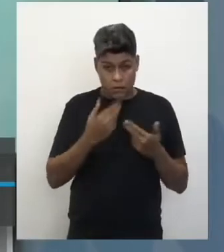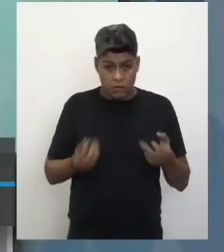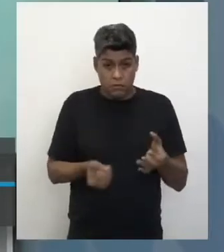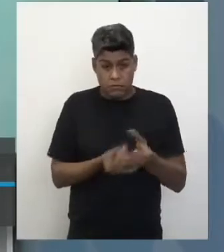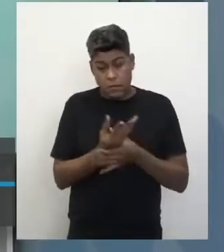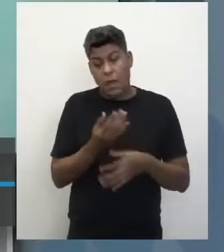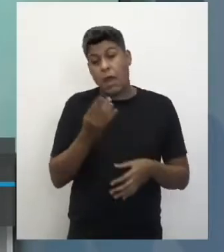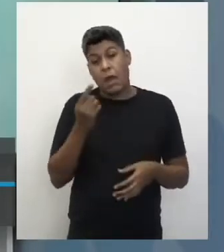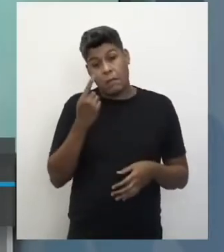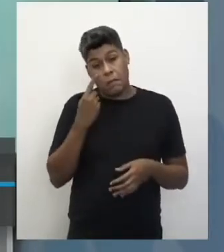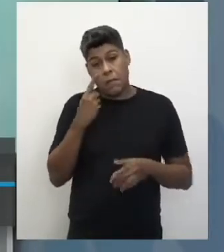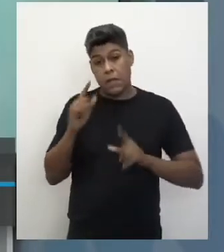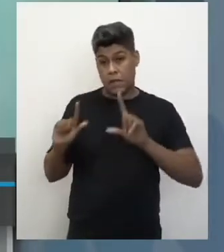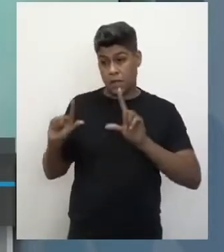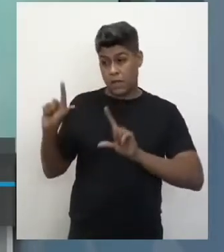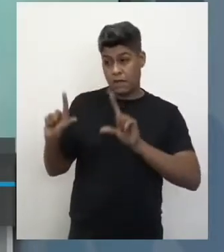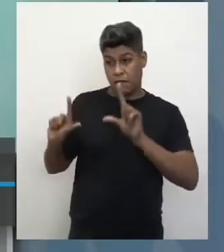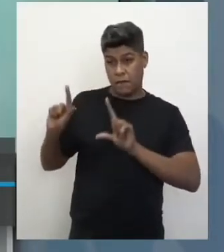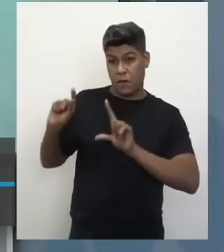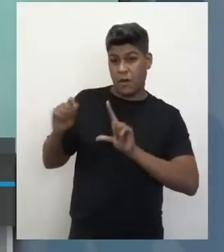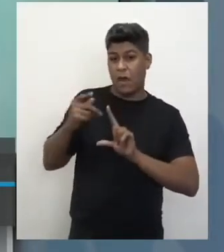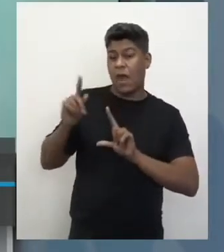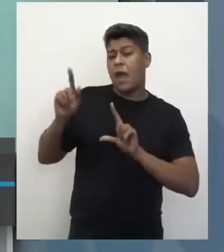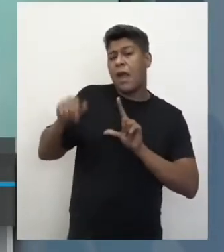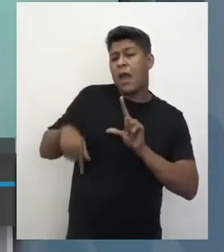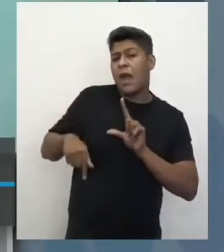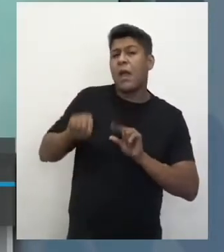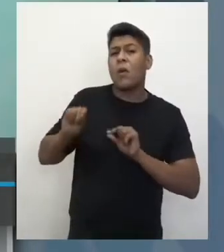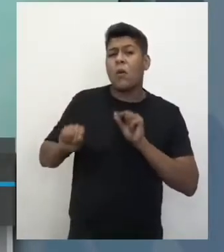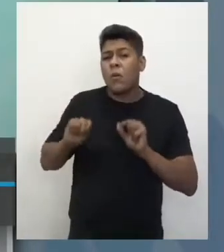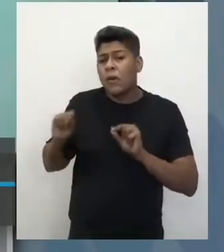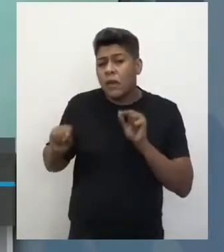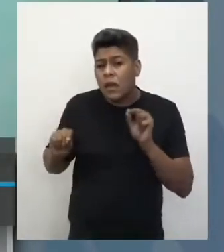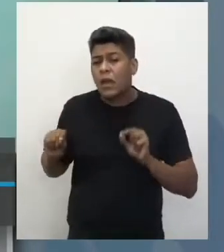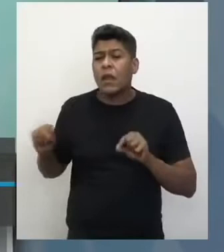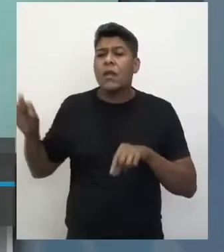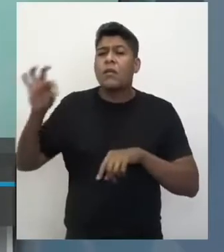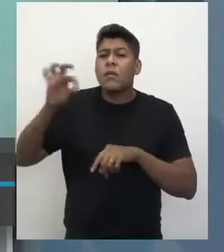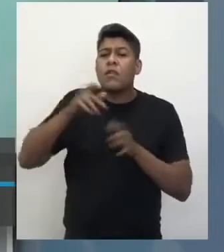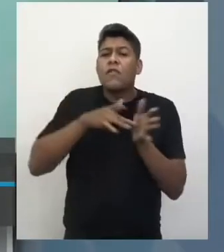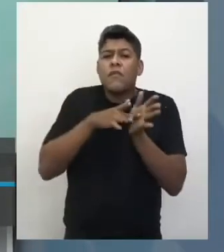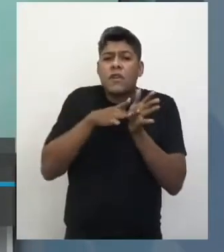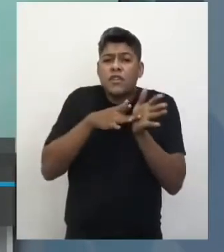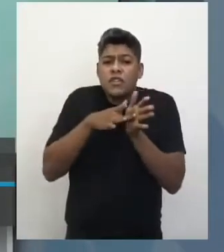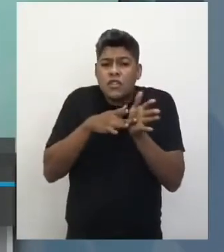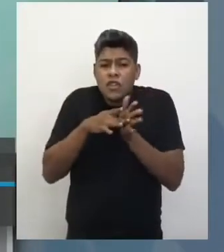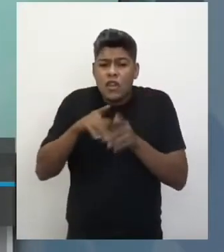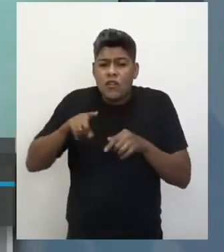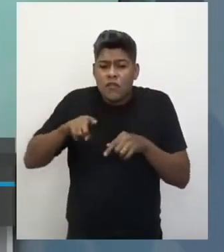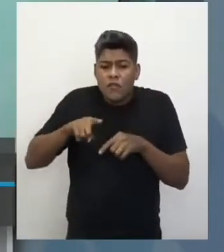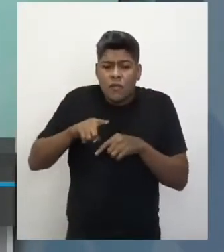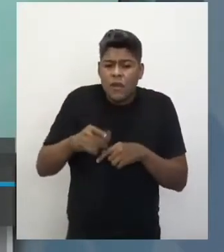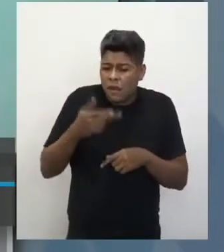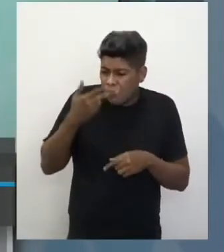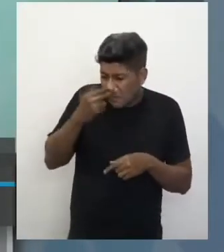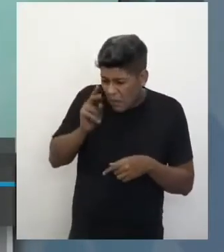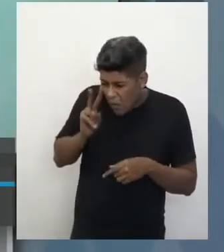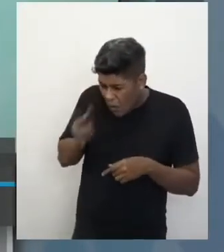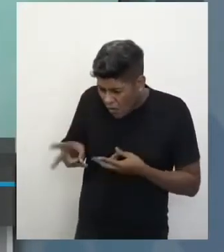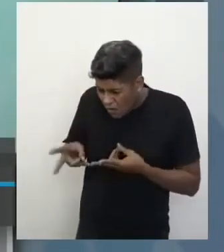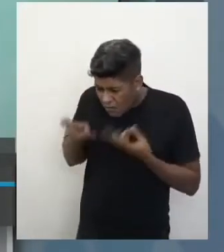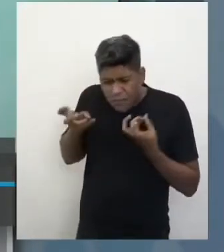às vezes você vê na TV um documentário, alguma coisa, o cara fala, esse aqui é um besouro que finge ser uma formiga. Aí você olha, mas ele é igualzinho a formiga.